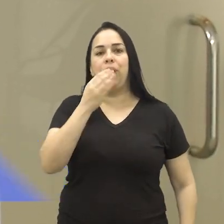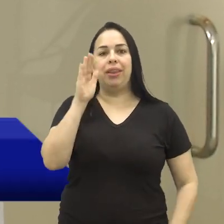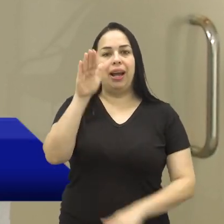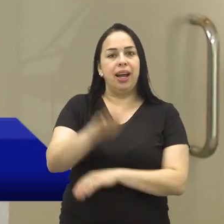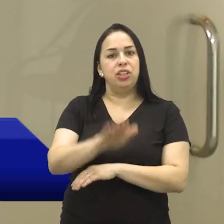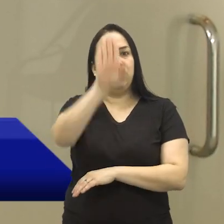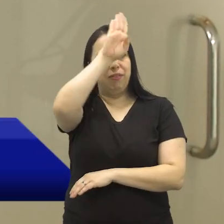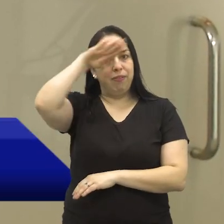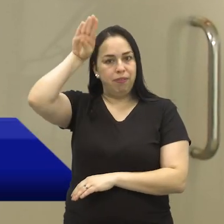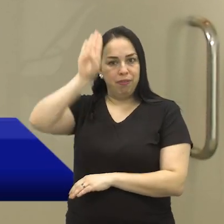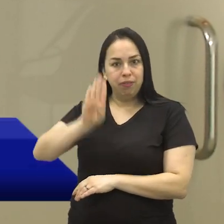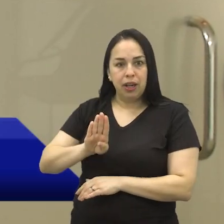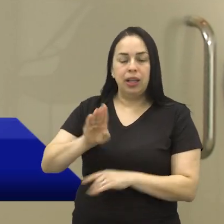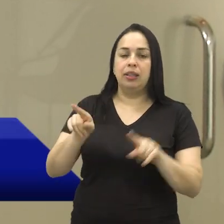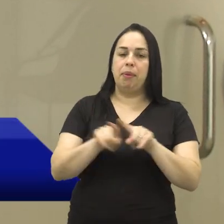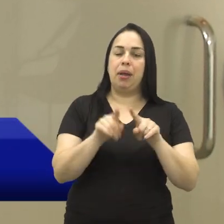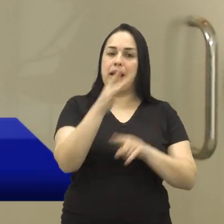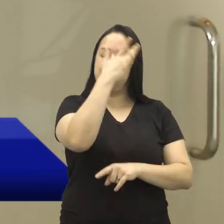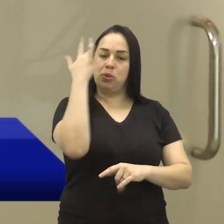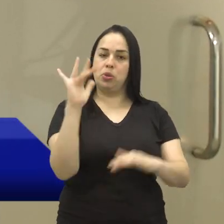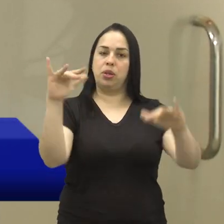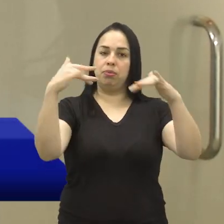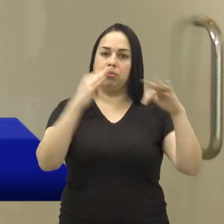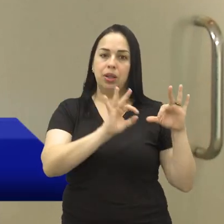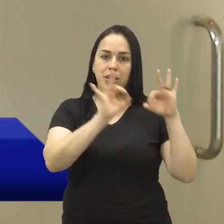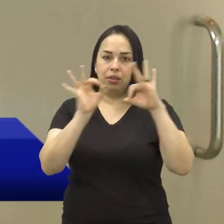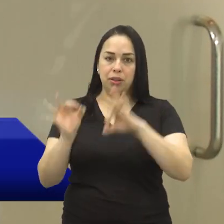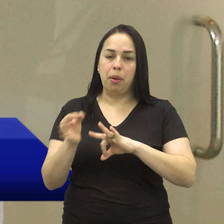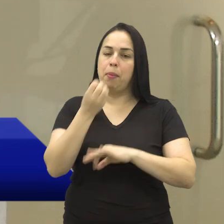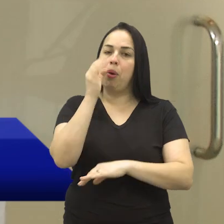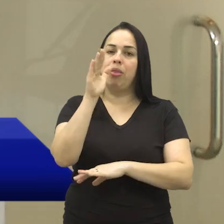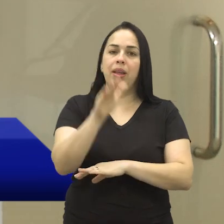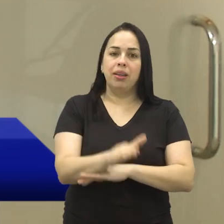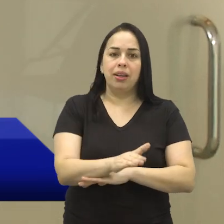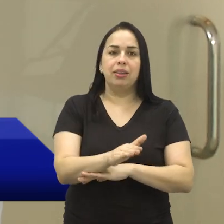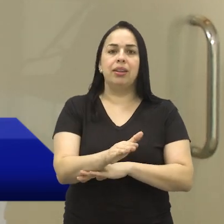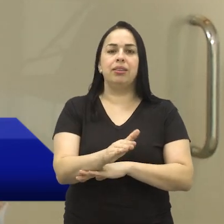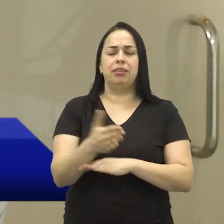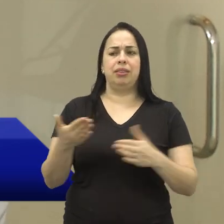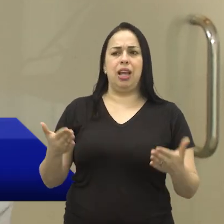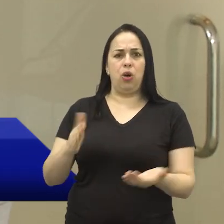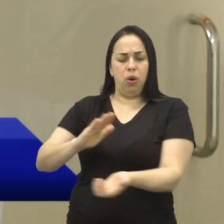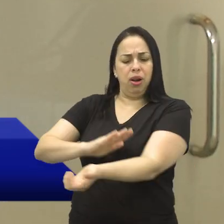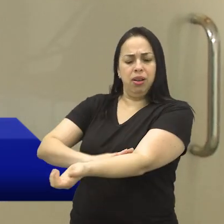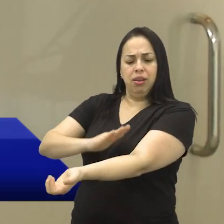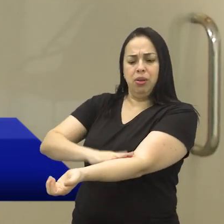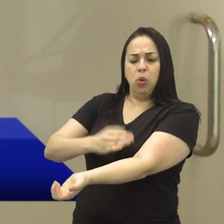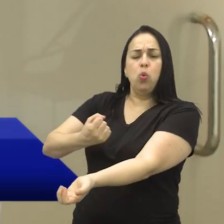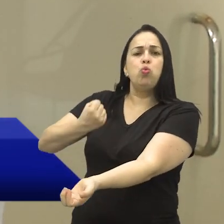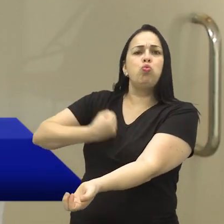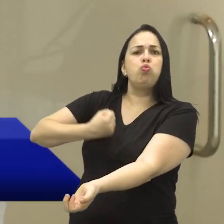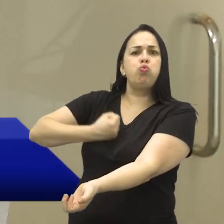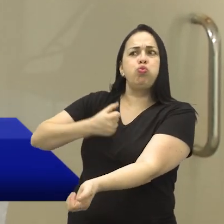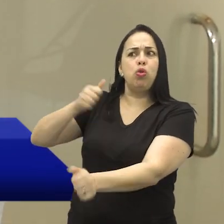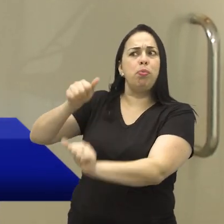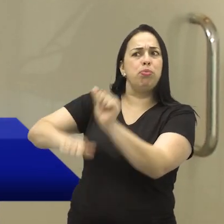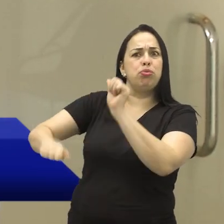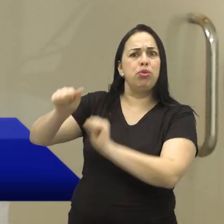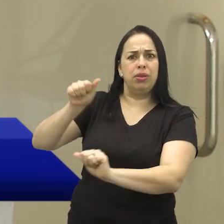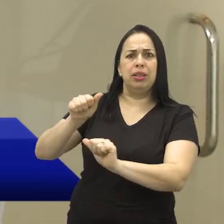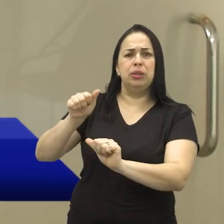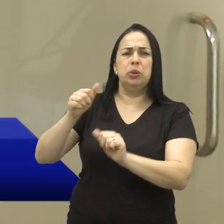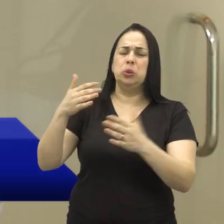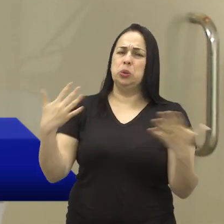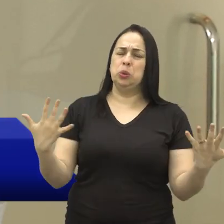para você, boa tarde a todos que acompanham o Boletim Legislativo. Mudança na classificação da